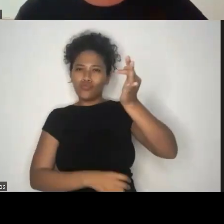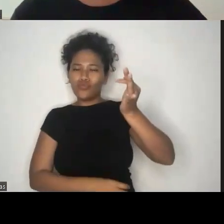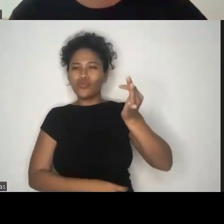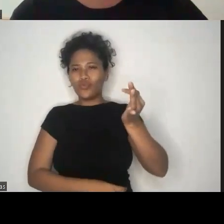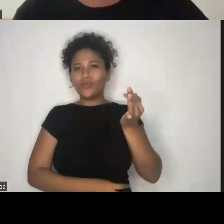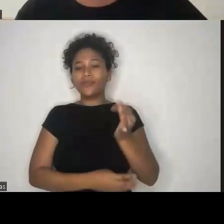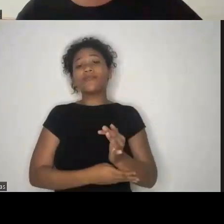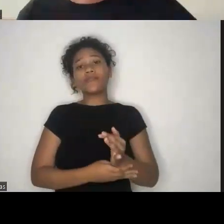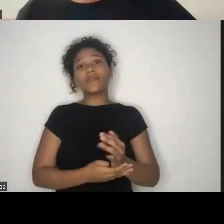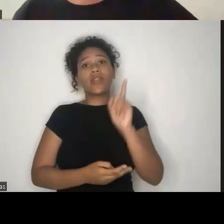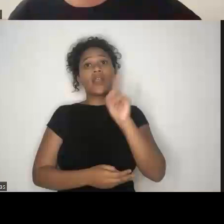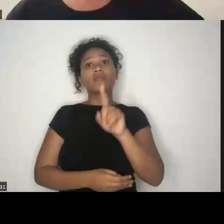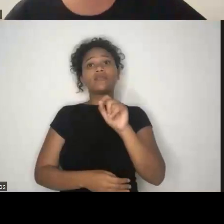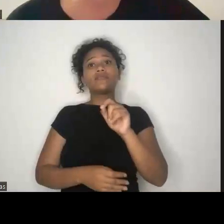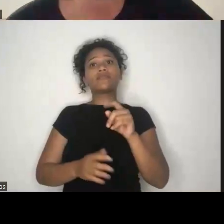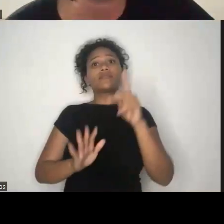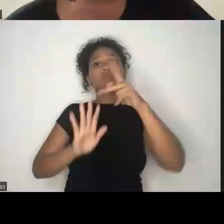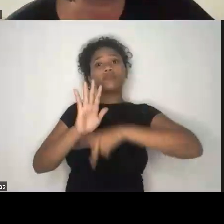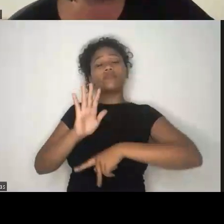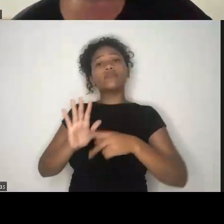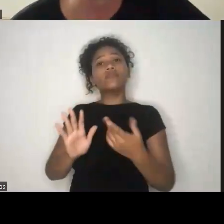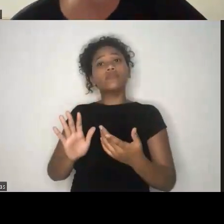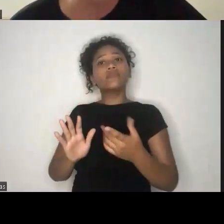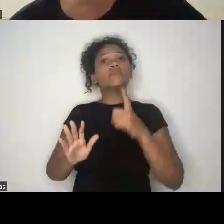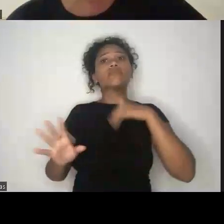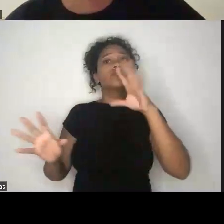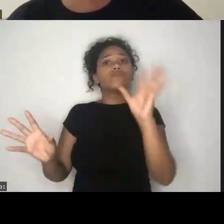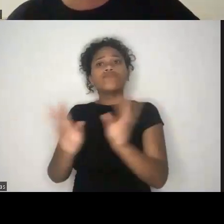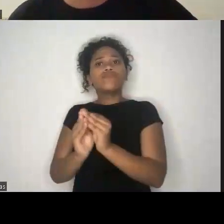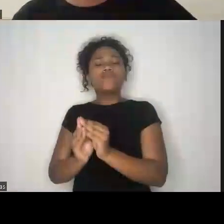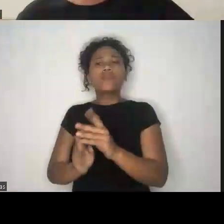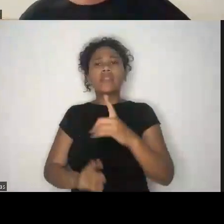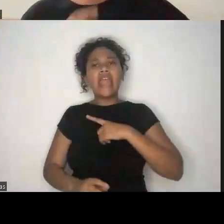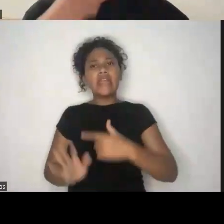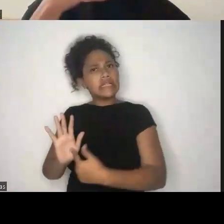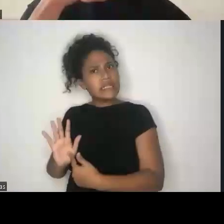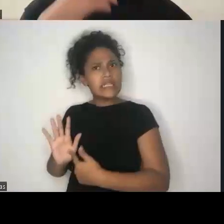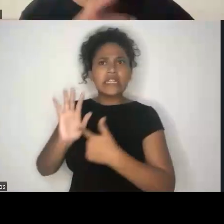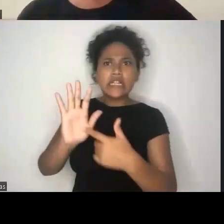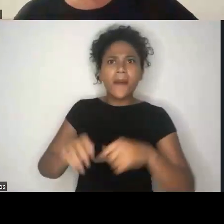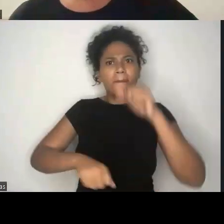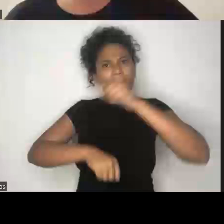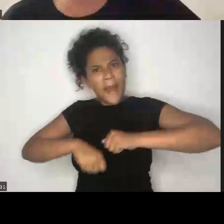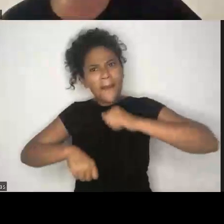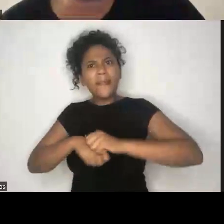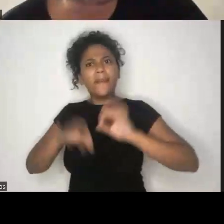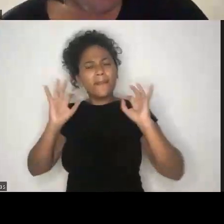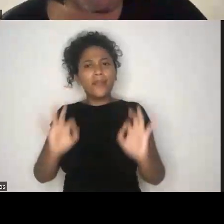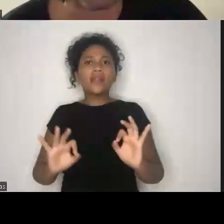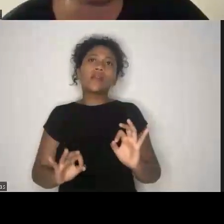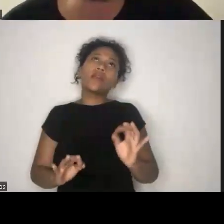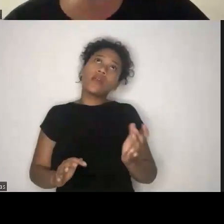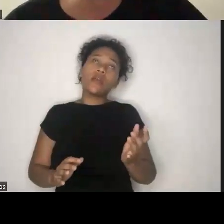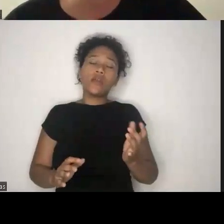vê que são projetos que sintetizam e trazem de uma maneira até relativamente